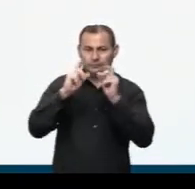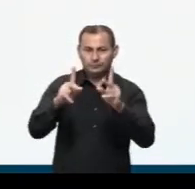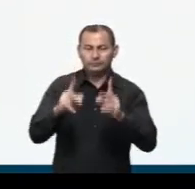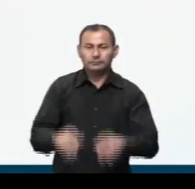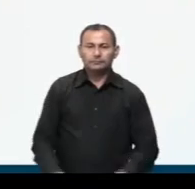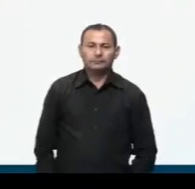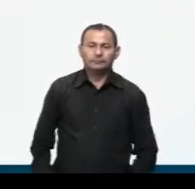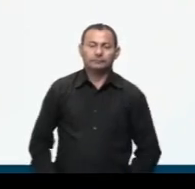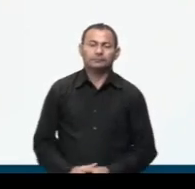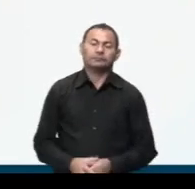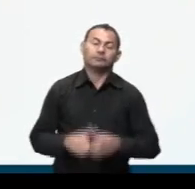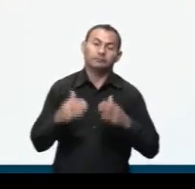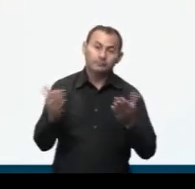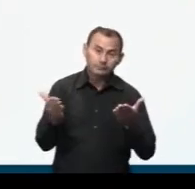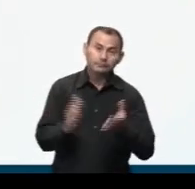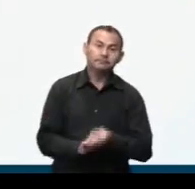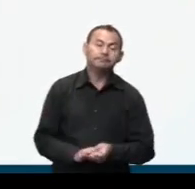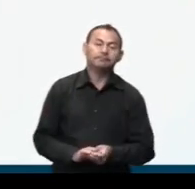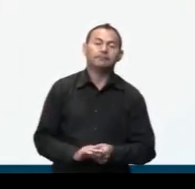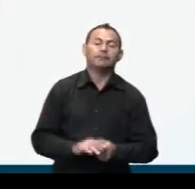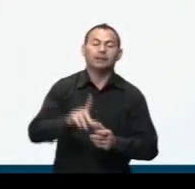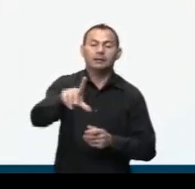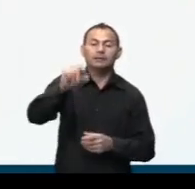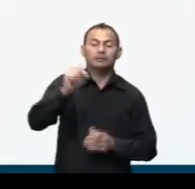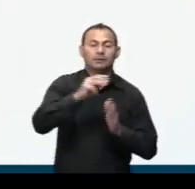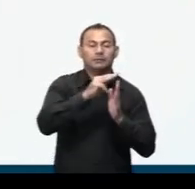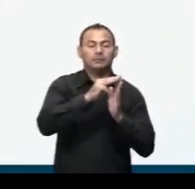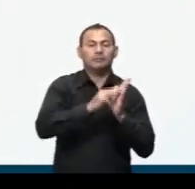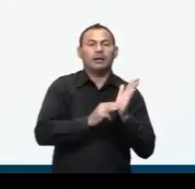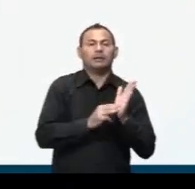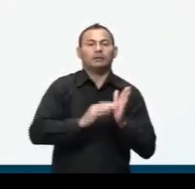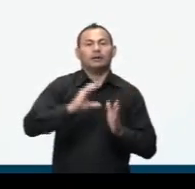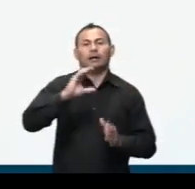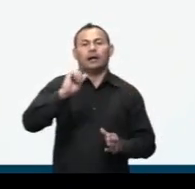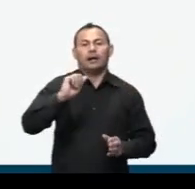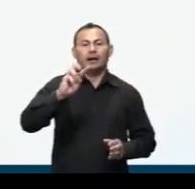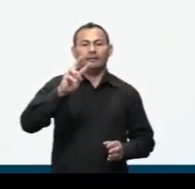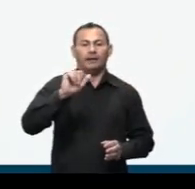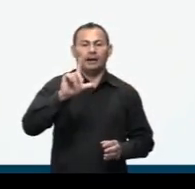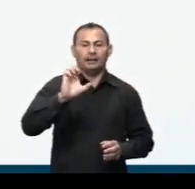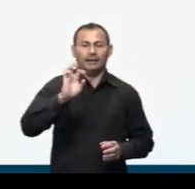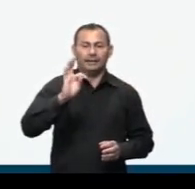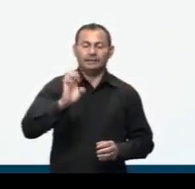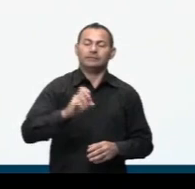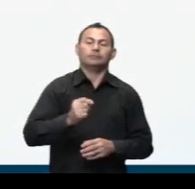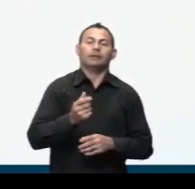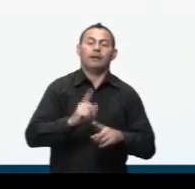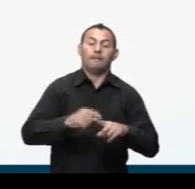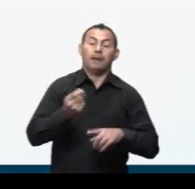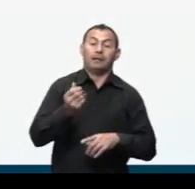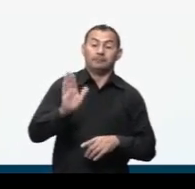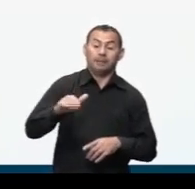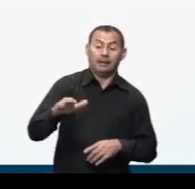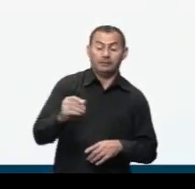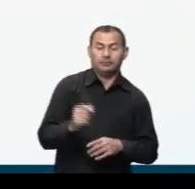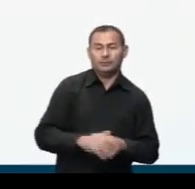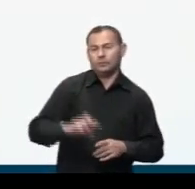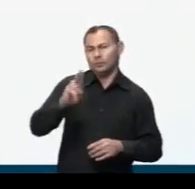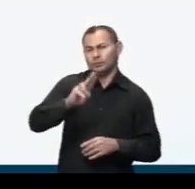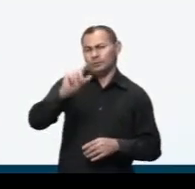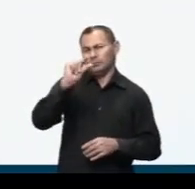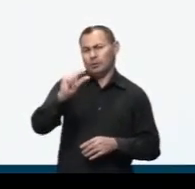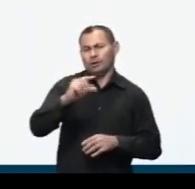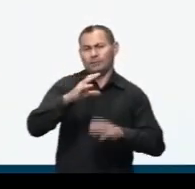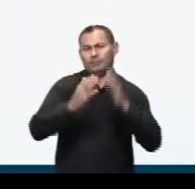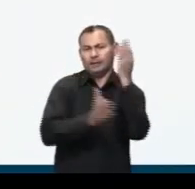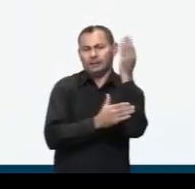ok? Bom, escolha do método. Método cavalete. Ele é mais barato, por quê? Porque eu vou estar utilizando menos